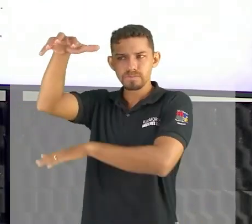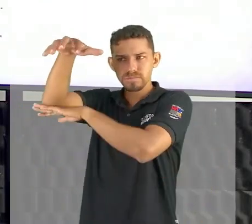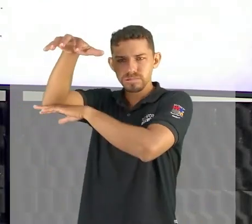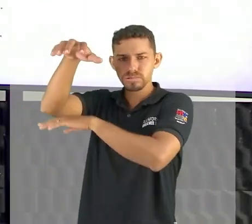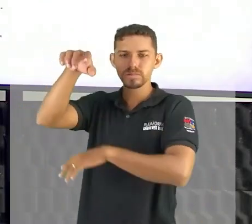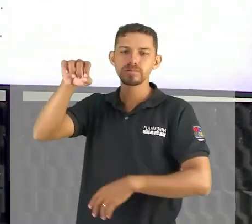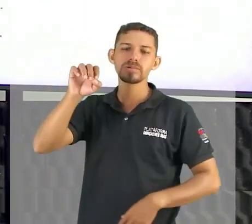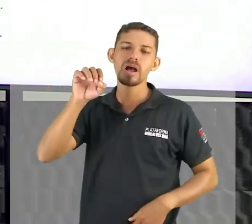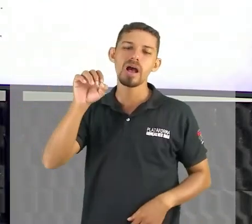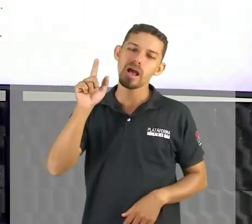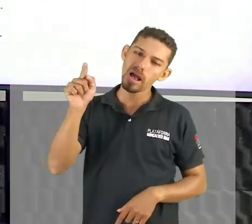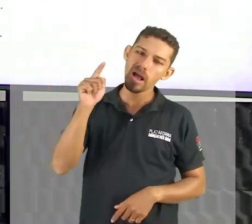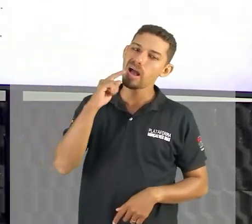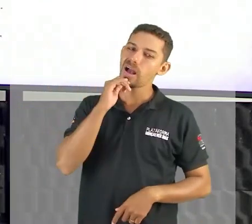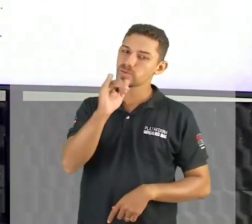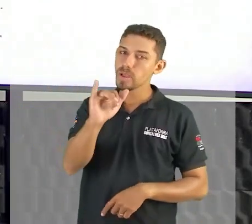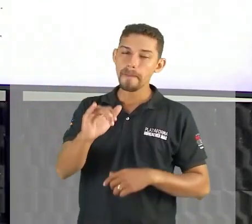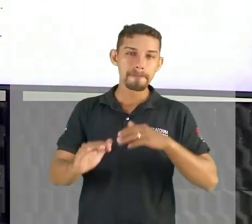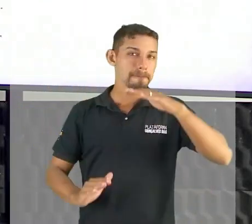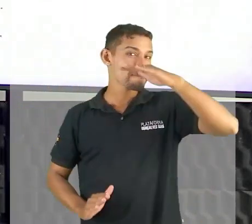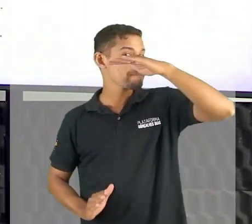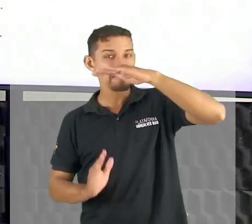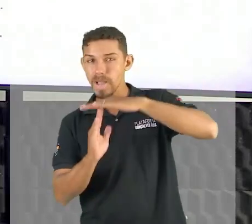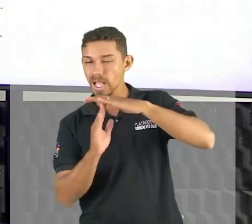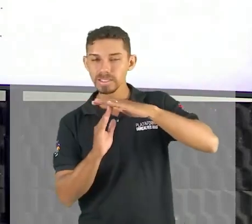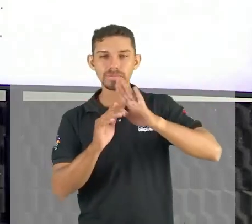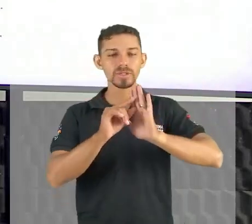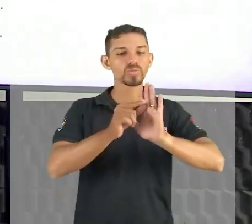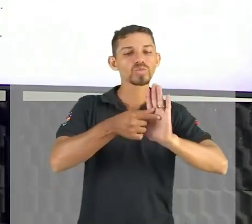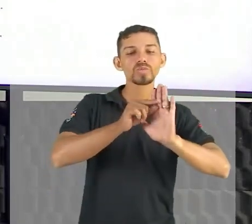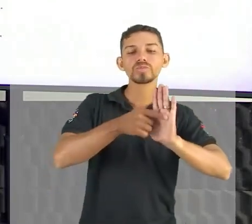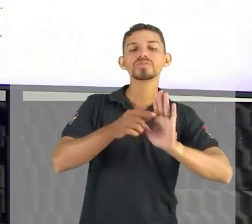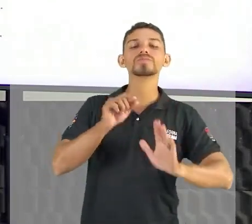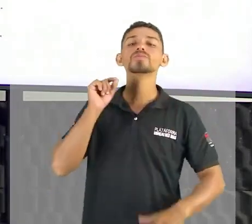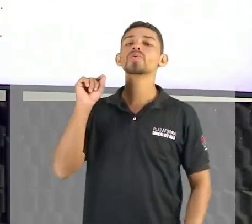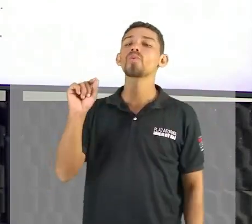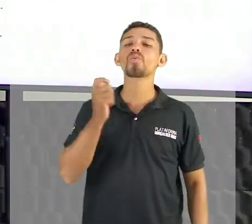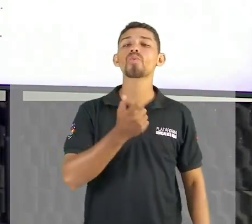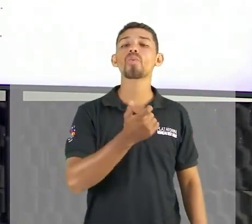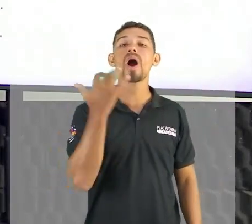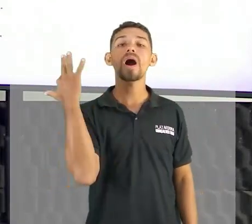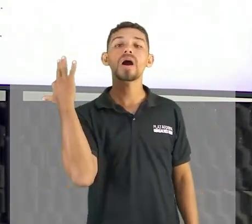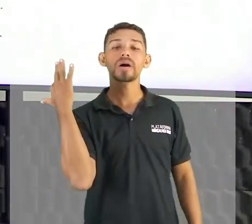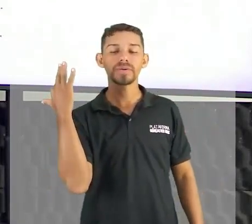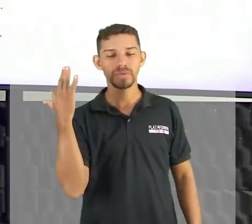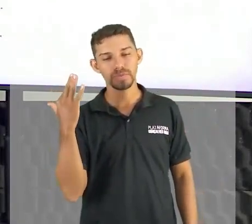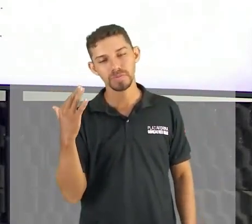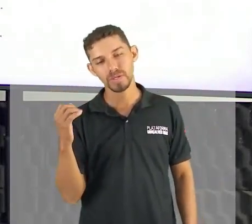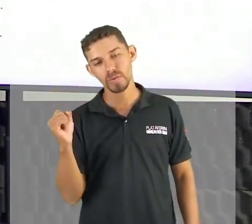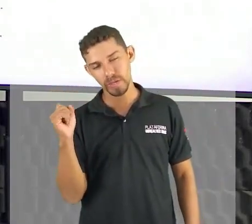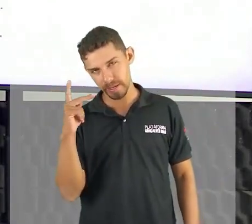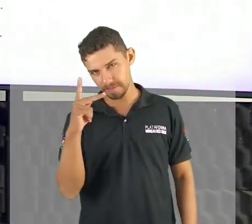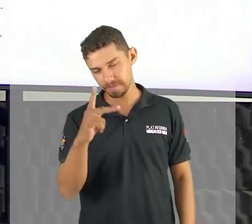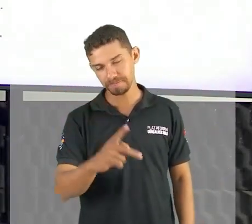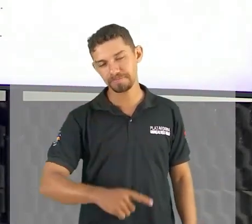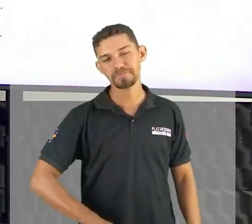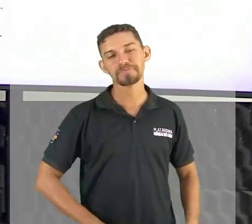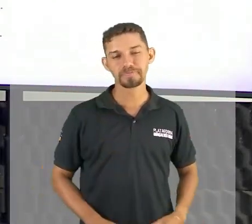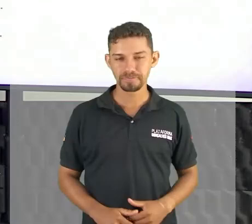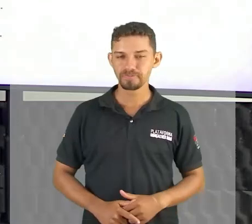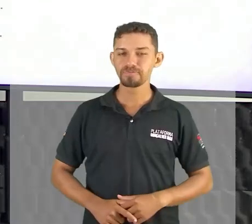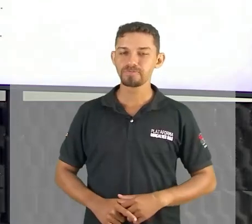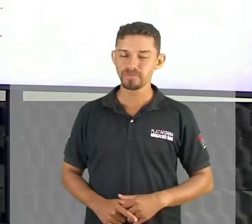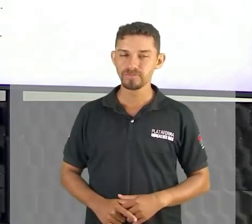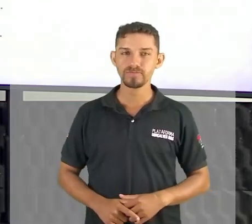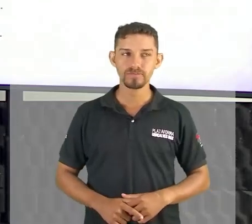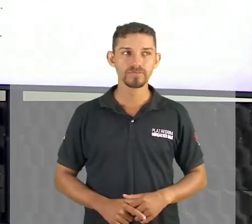valor da corrente máxima do disjuntor deve ser de quanto tá legal então ele deu